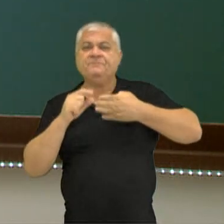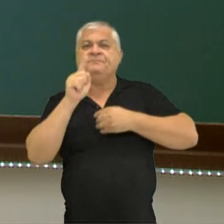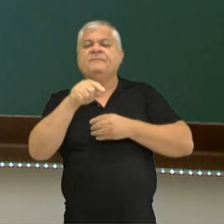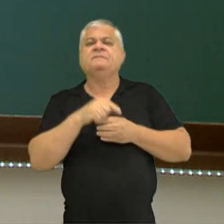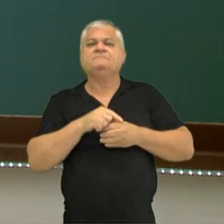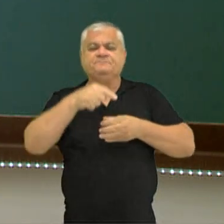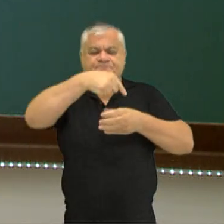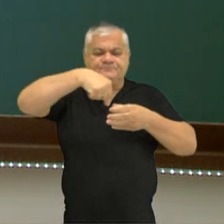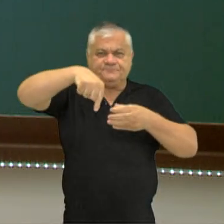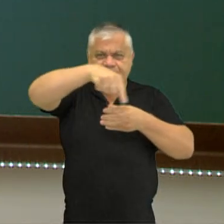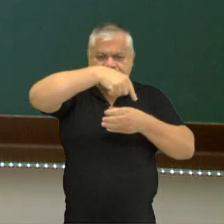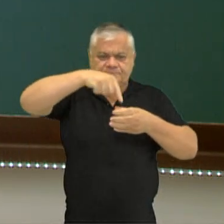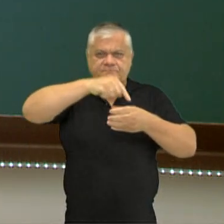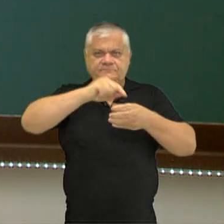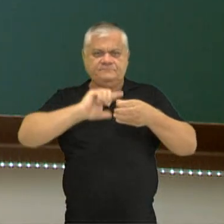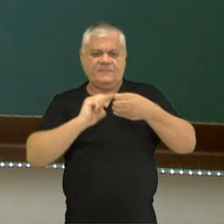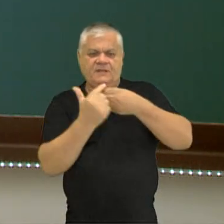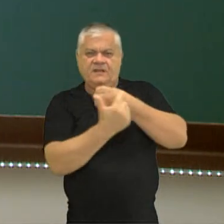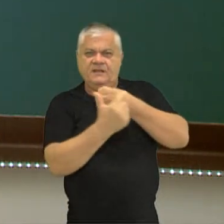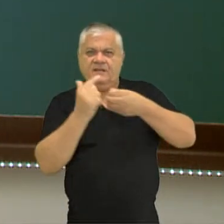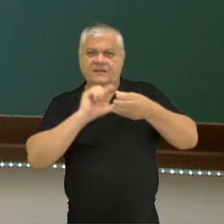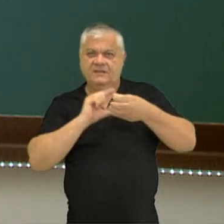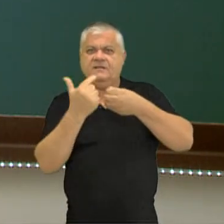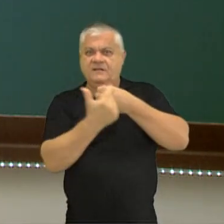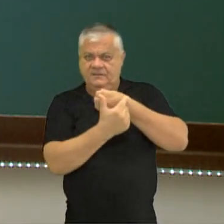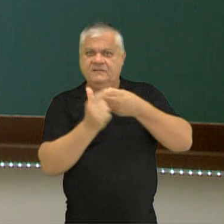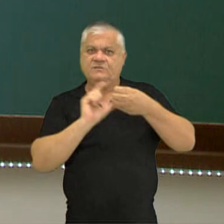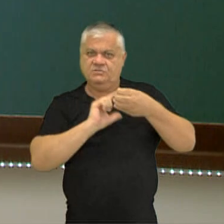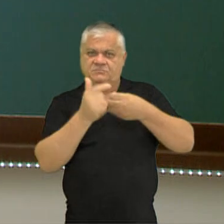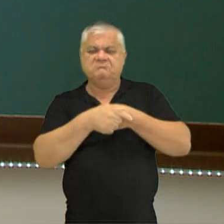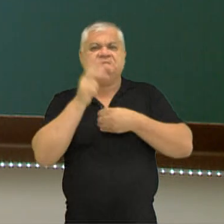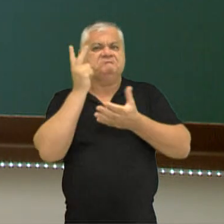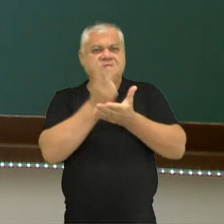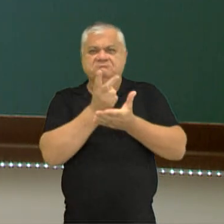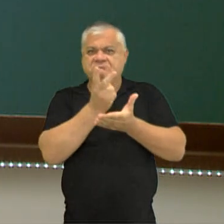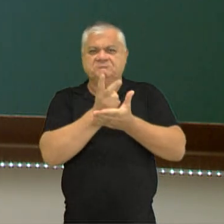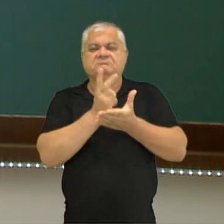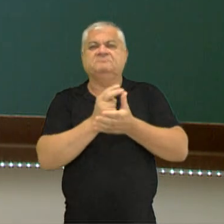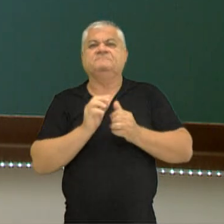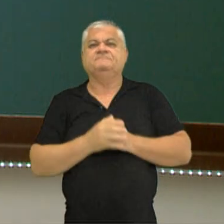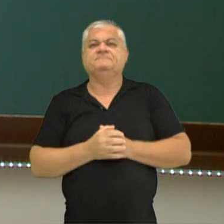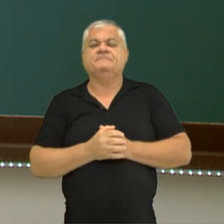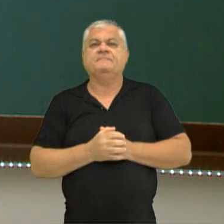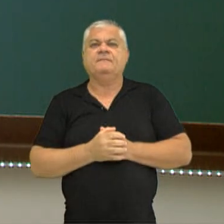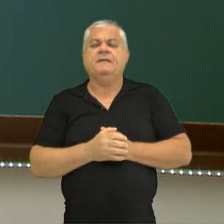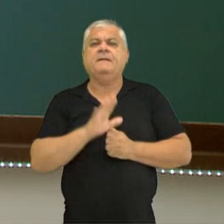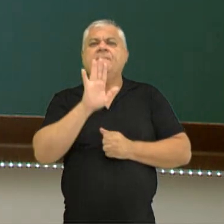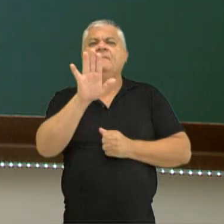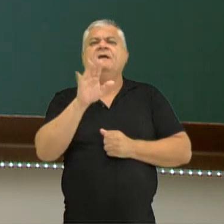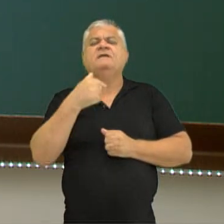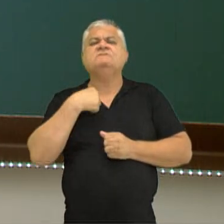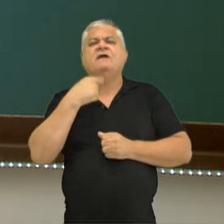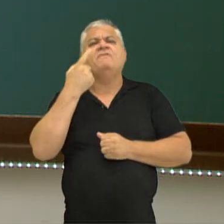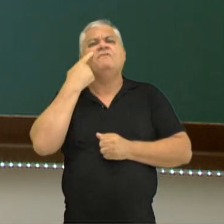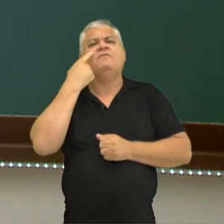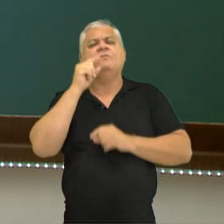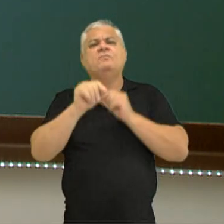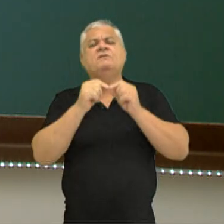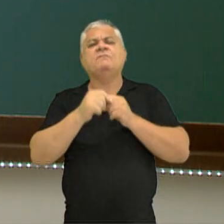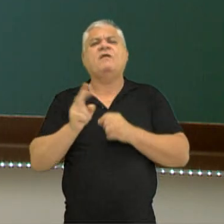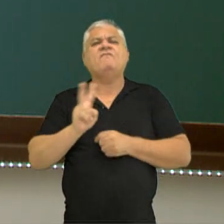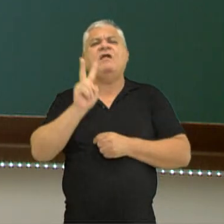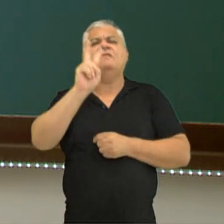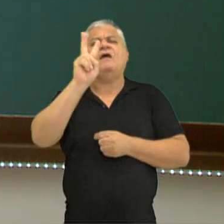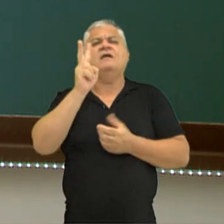das embalagens cilíndricas, vão ficar normalmente na área lateral. Mas já notaram que, por exemplo, a validade